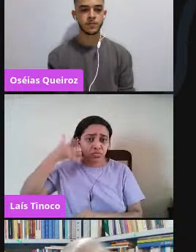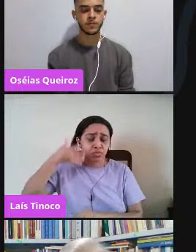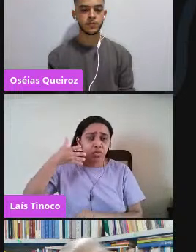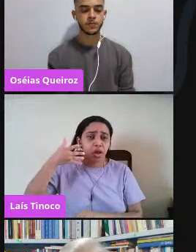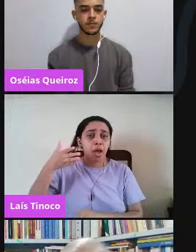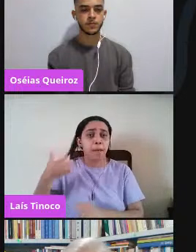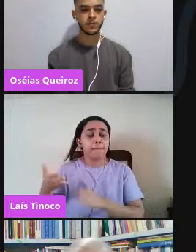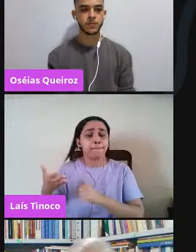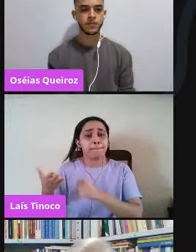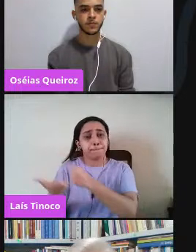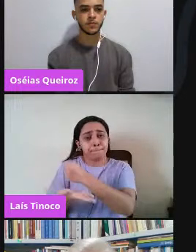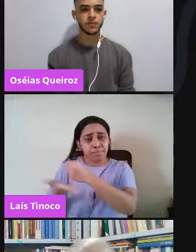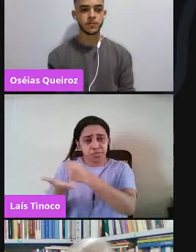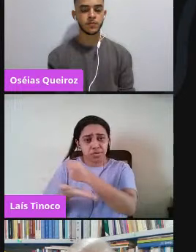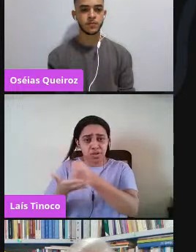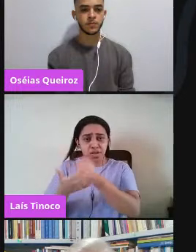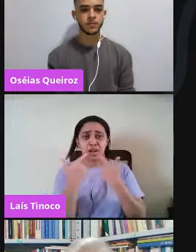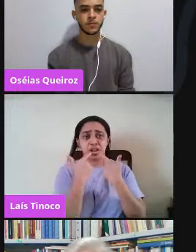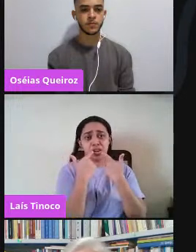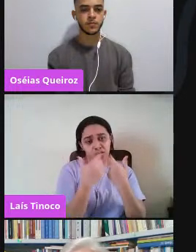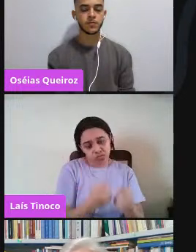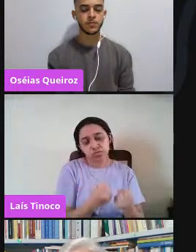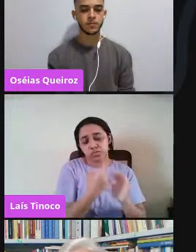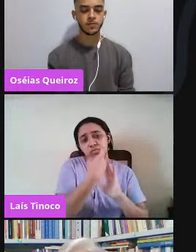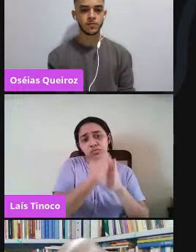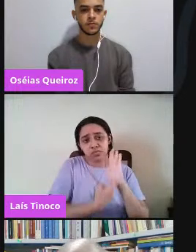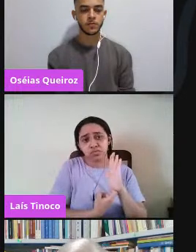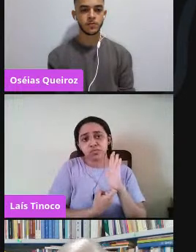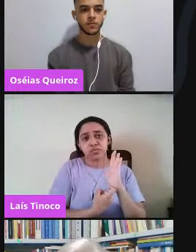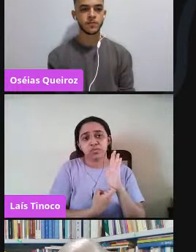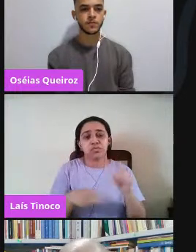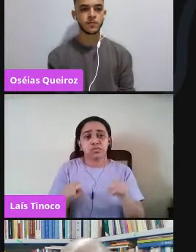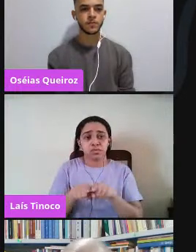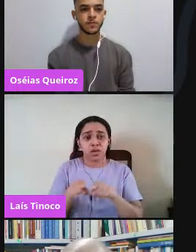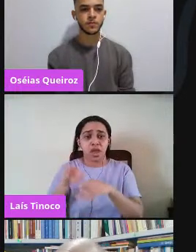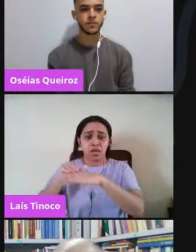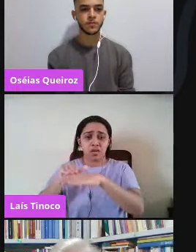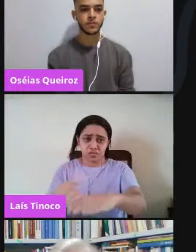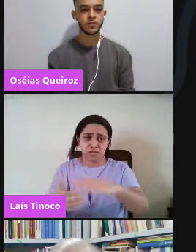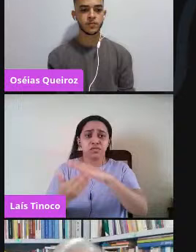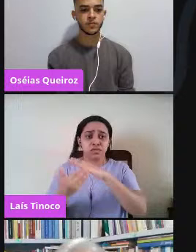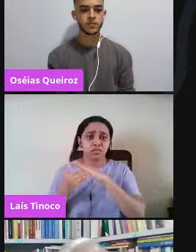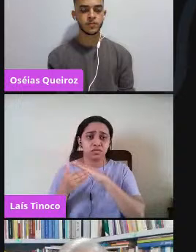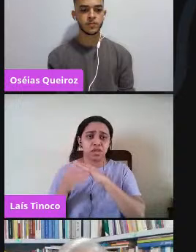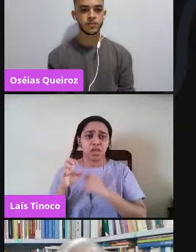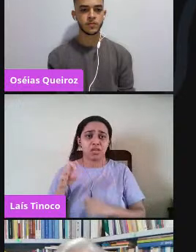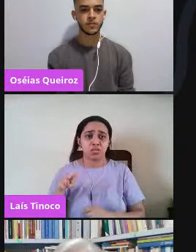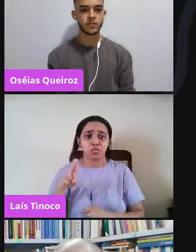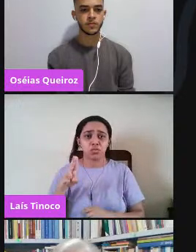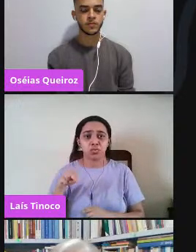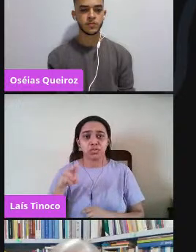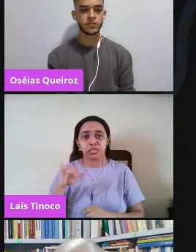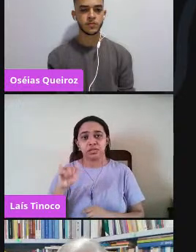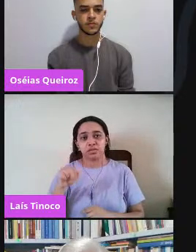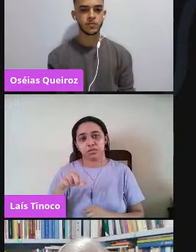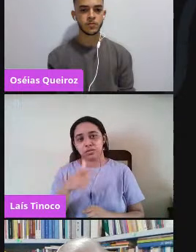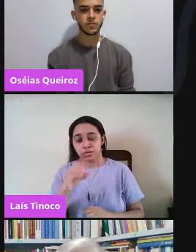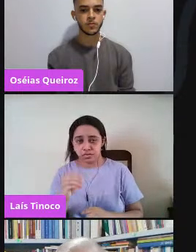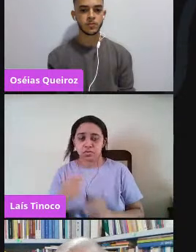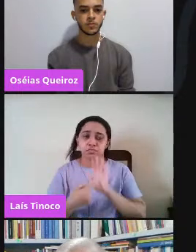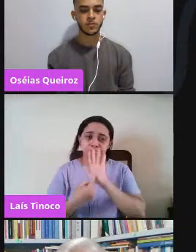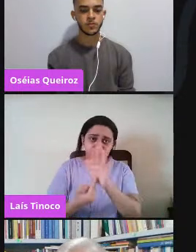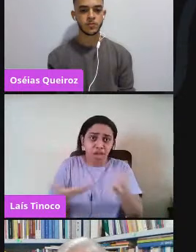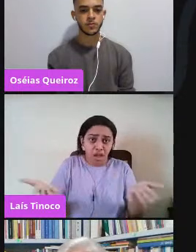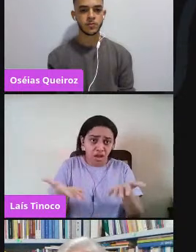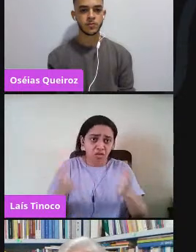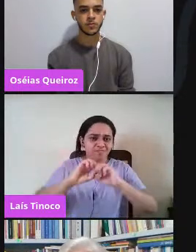ancora na linguística do texto e também na enunciação, tá certo? Então, eu coloquei aqui, por exemplo, trouxe para vocês,